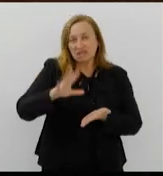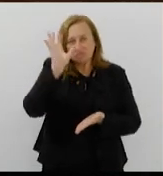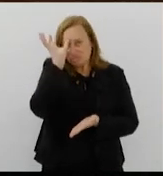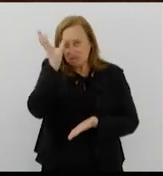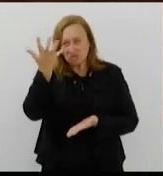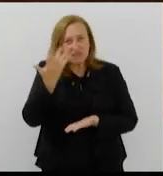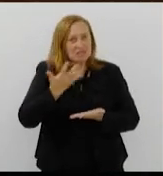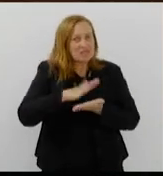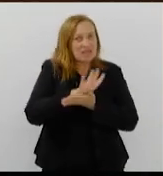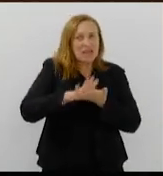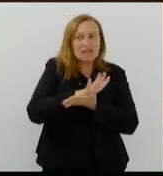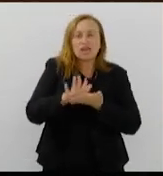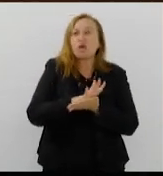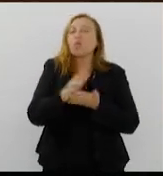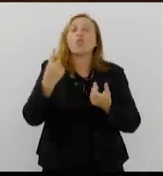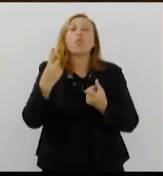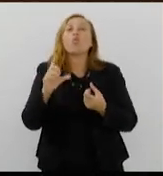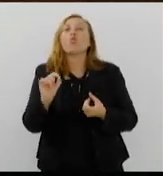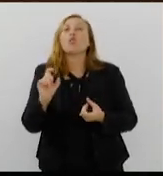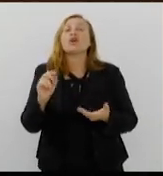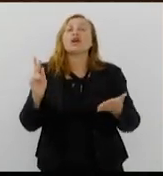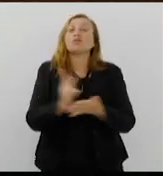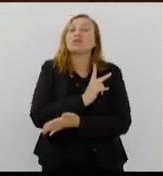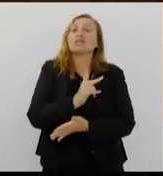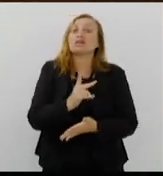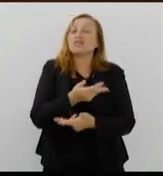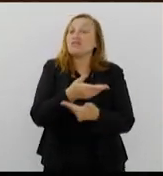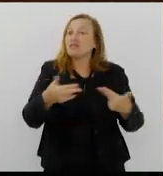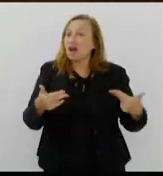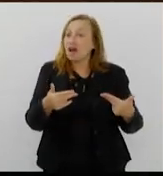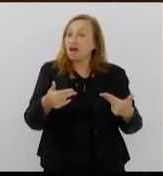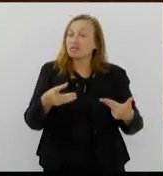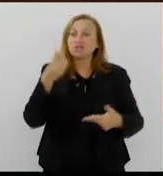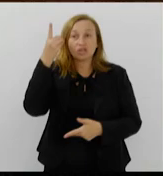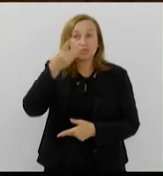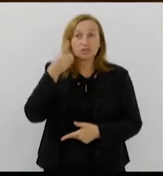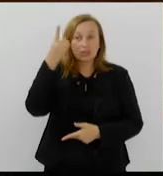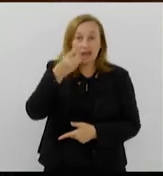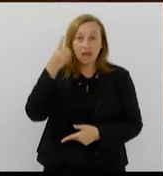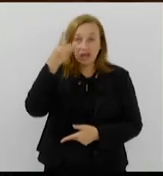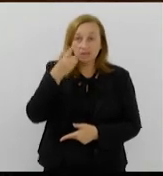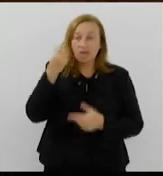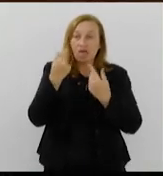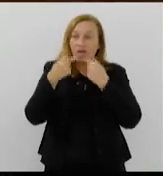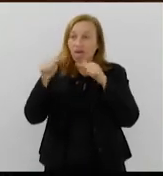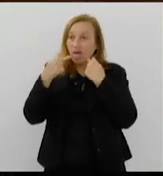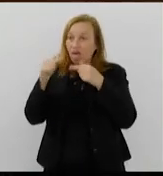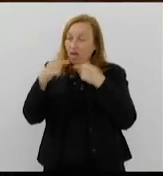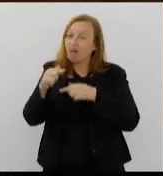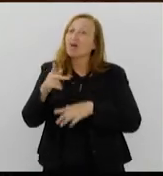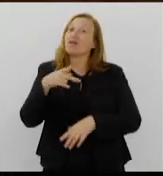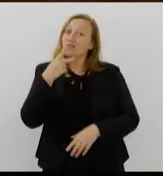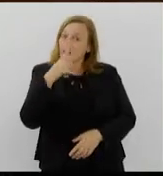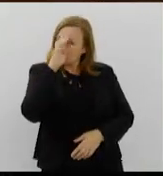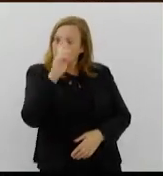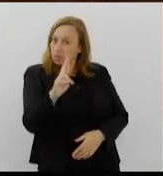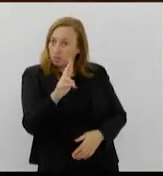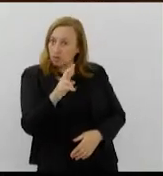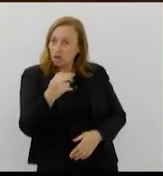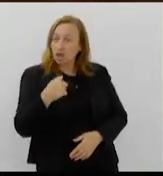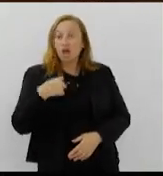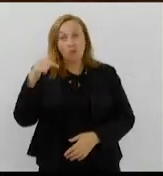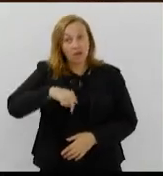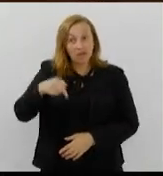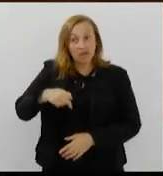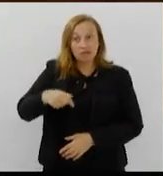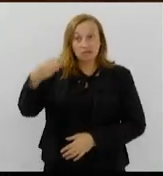isso gerou? Um monte de deputado muito bem atendido, reclamando. Falei com Vossa Excelência. Estou aqui no